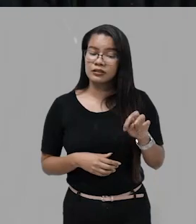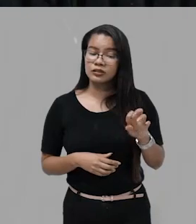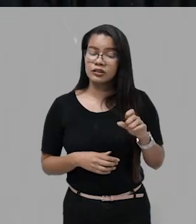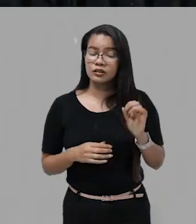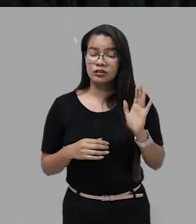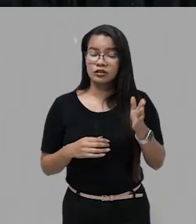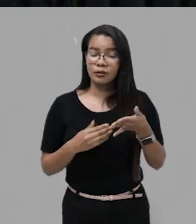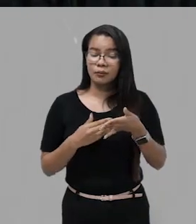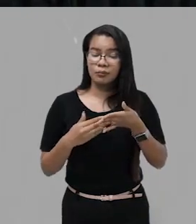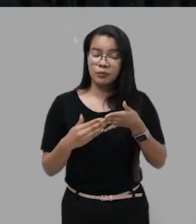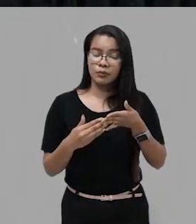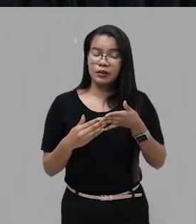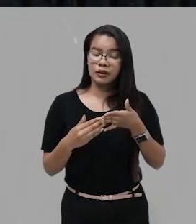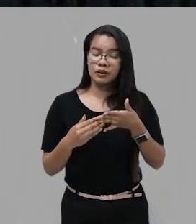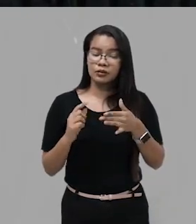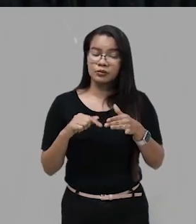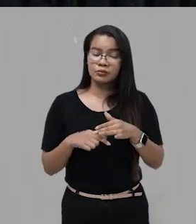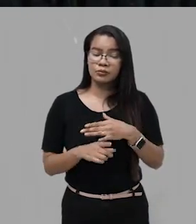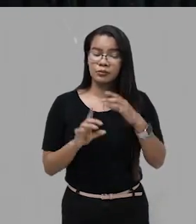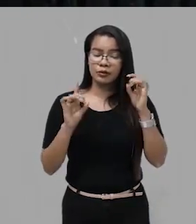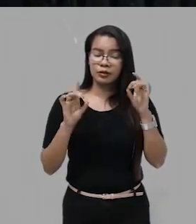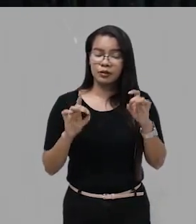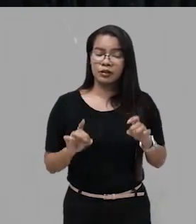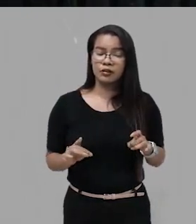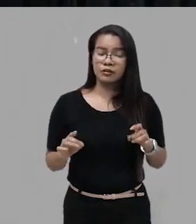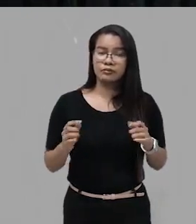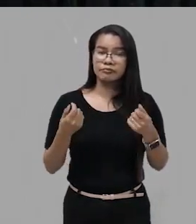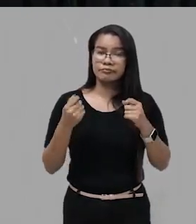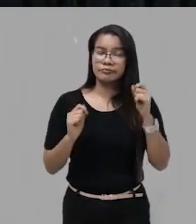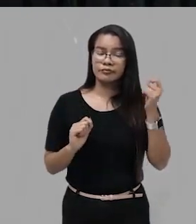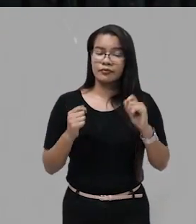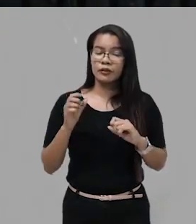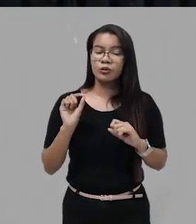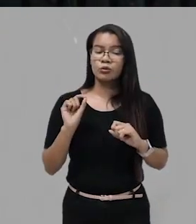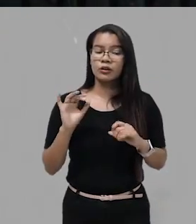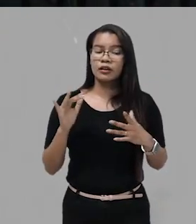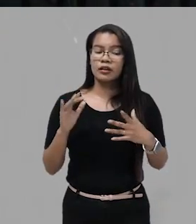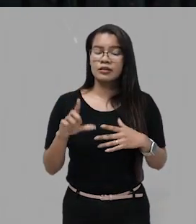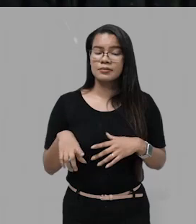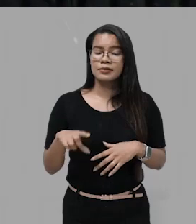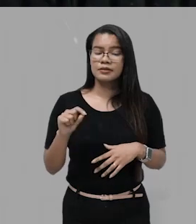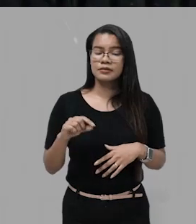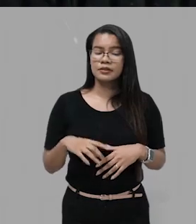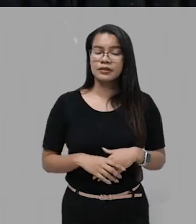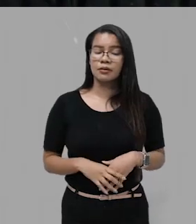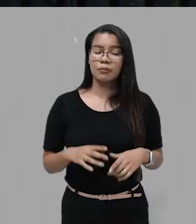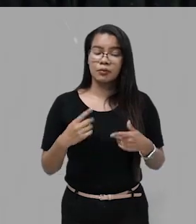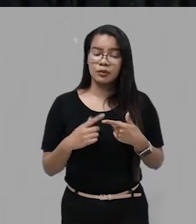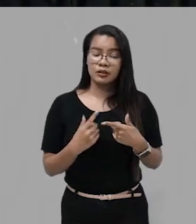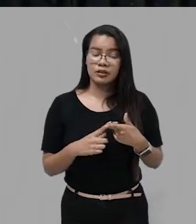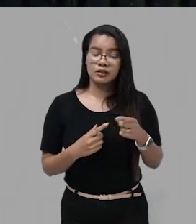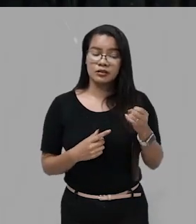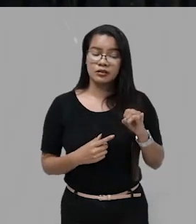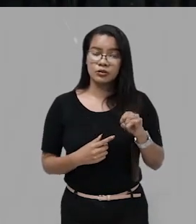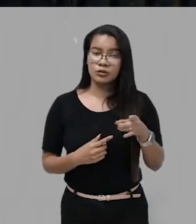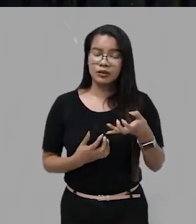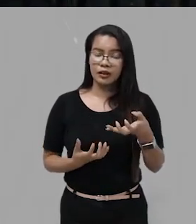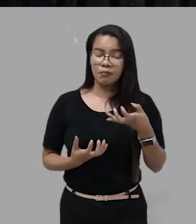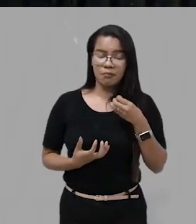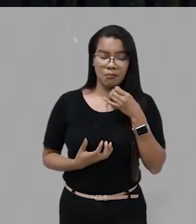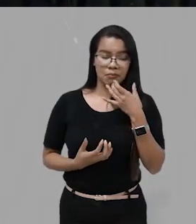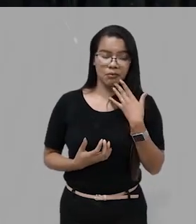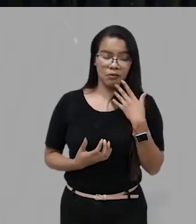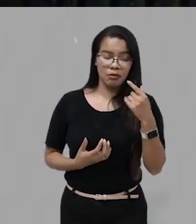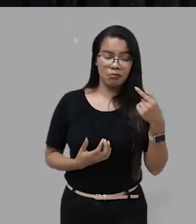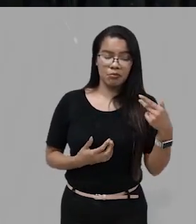até entrar num princípio do treinamento esportivo, que a gente chama lá de princípio da especificidade. Porque se tu quer ser bom em alguma